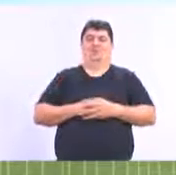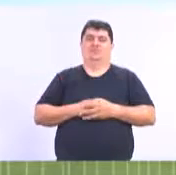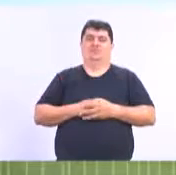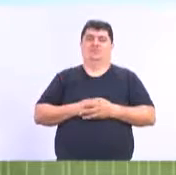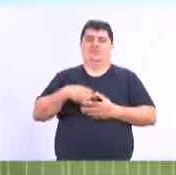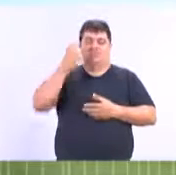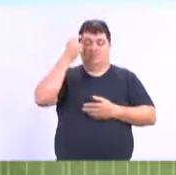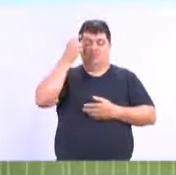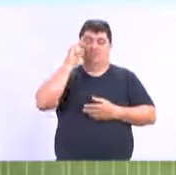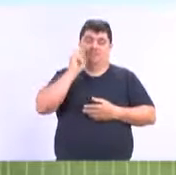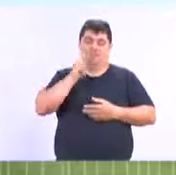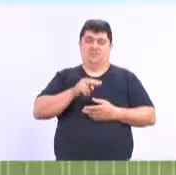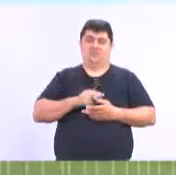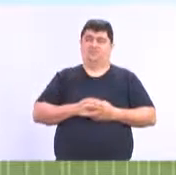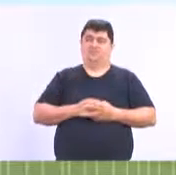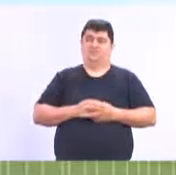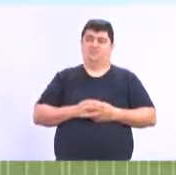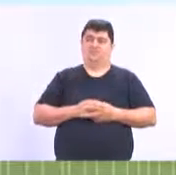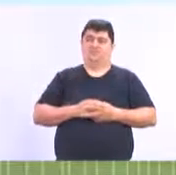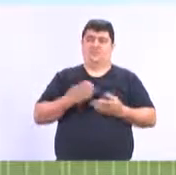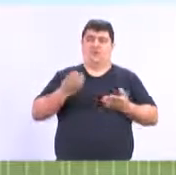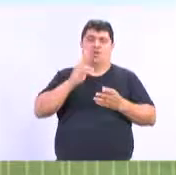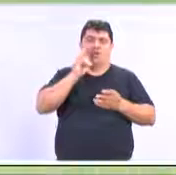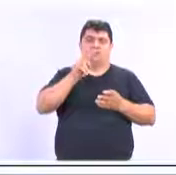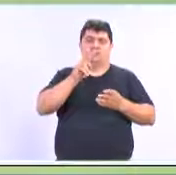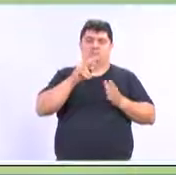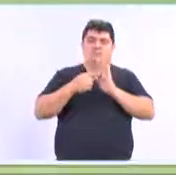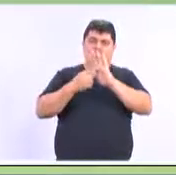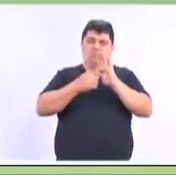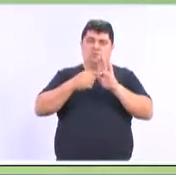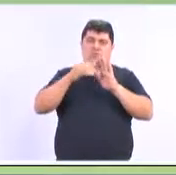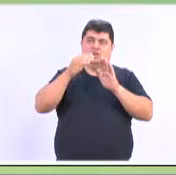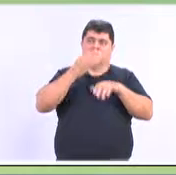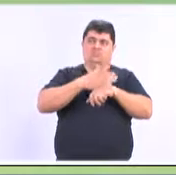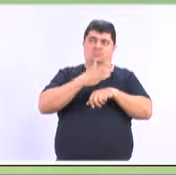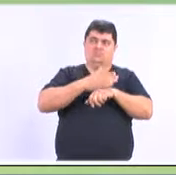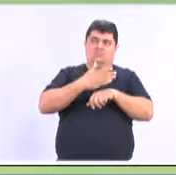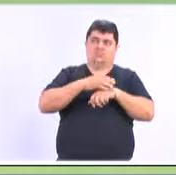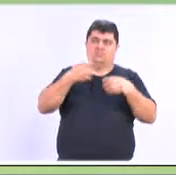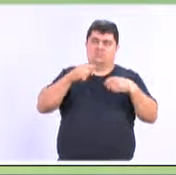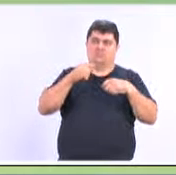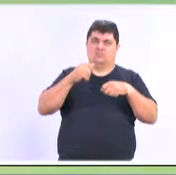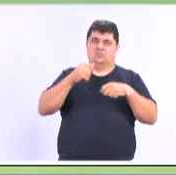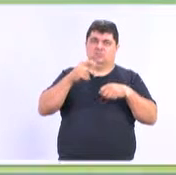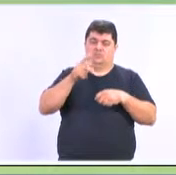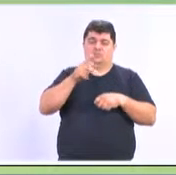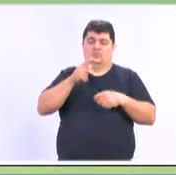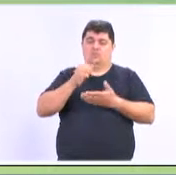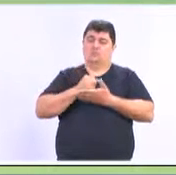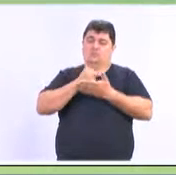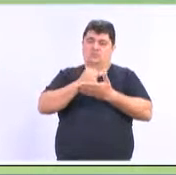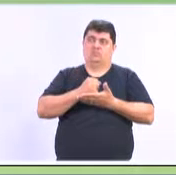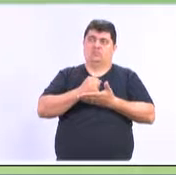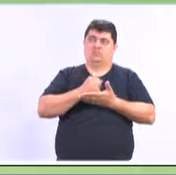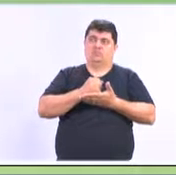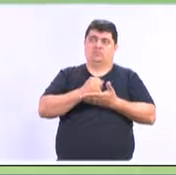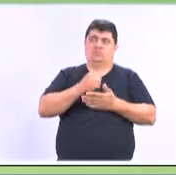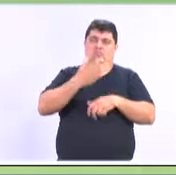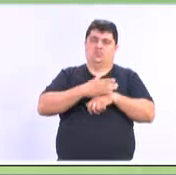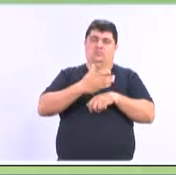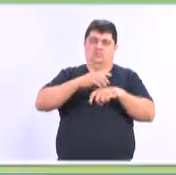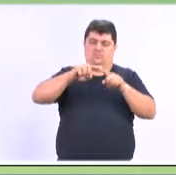conscientes, ok? A gente vai apresentar os exercícios, eu quero uma atenção aí dos nossos tutores. Na atividade de